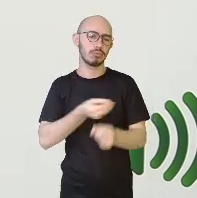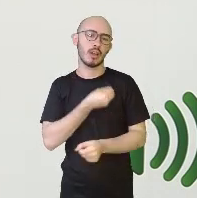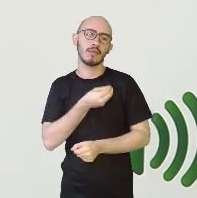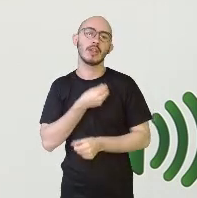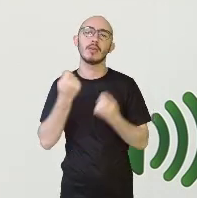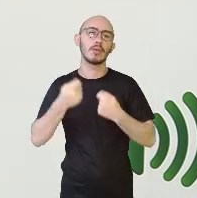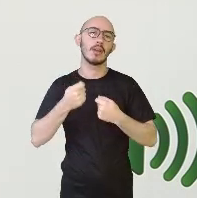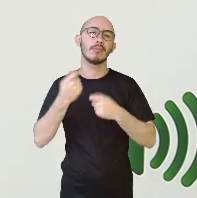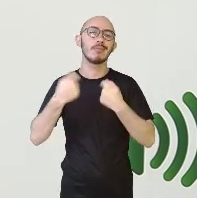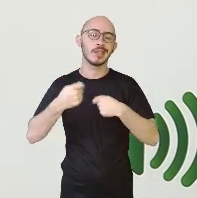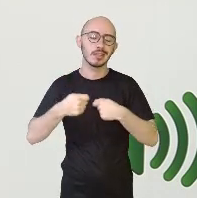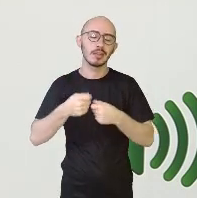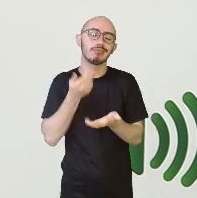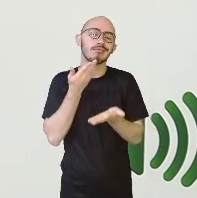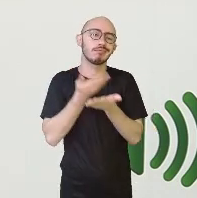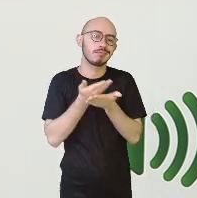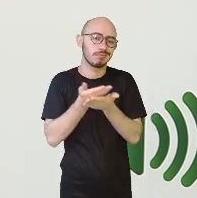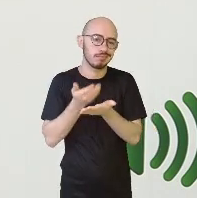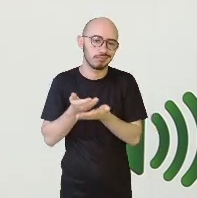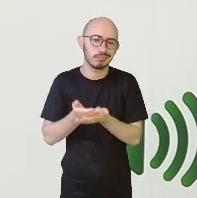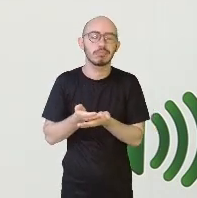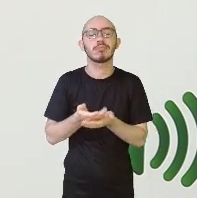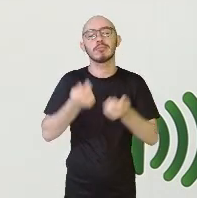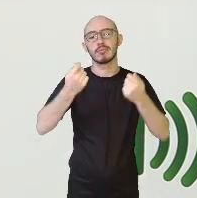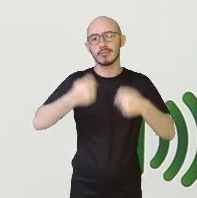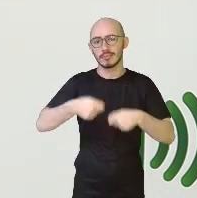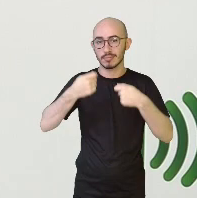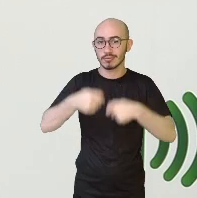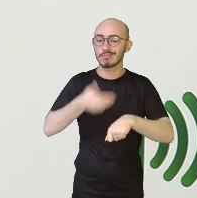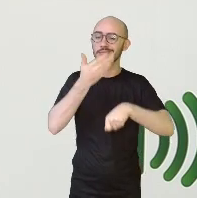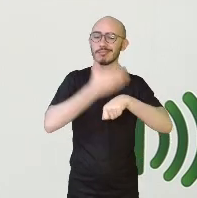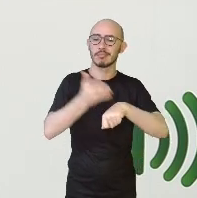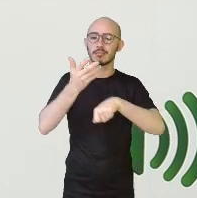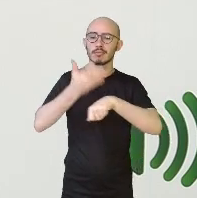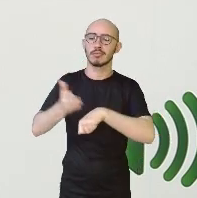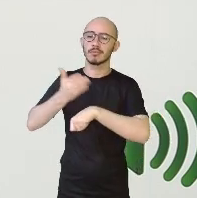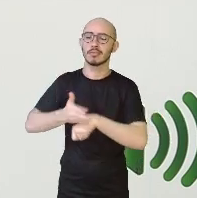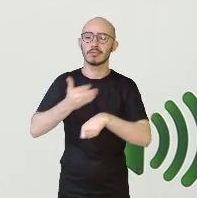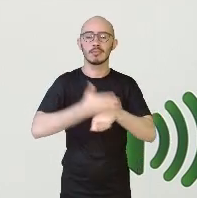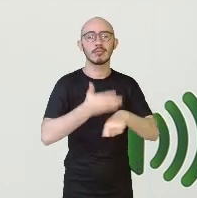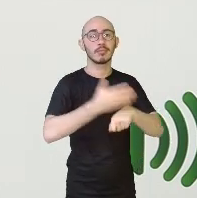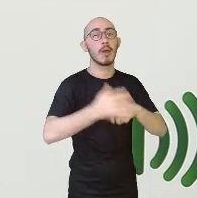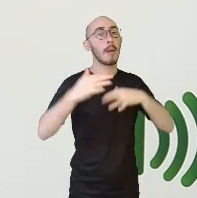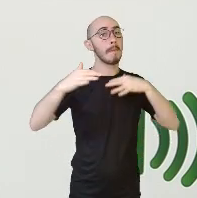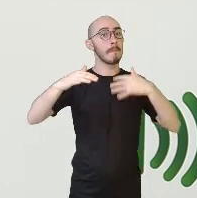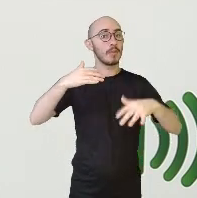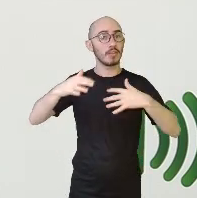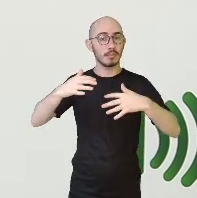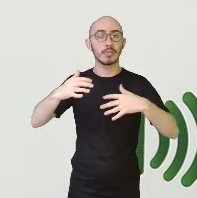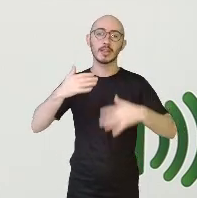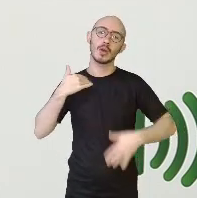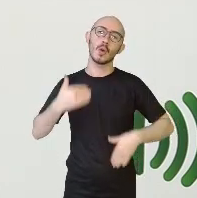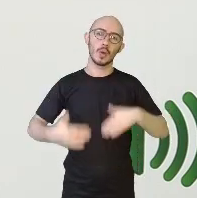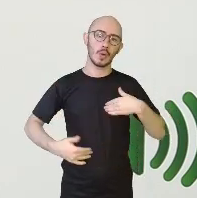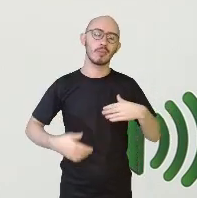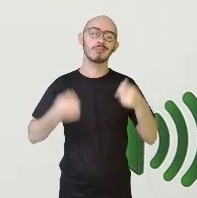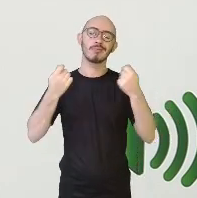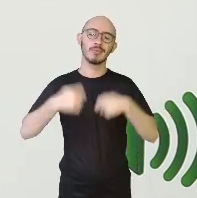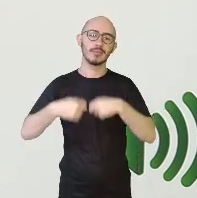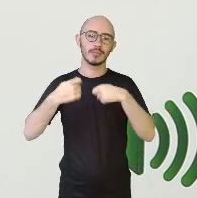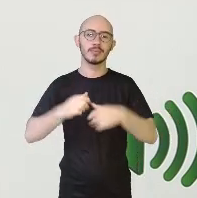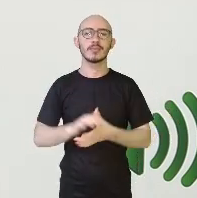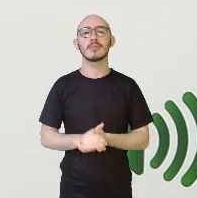estudar. Precisa sempre treinar, movimentar o nosso corpo. E